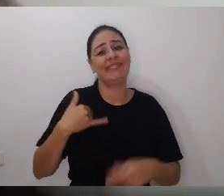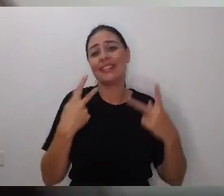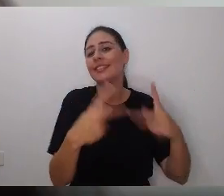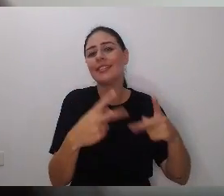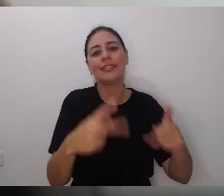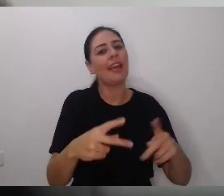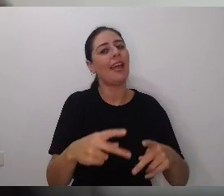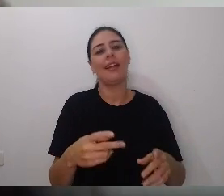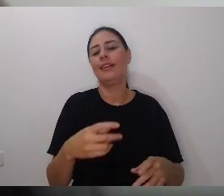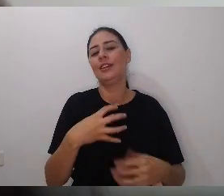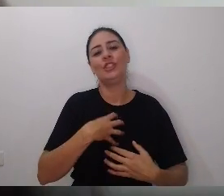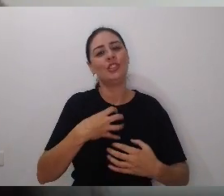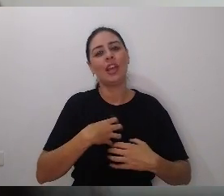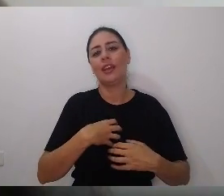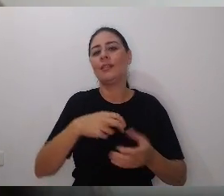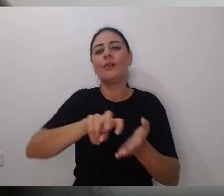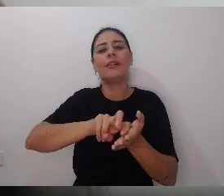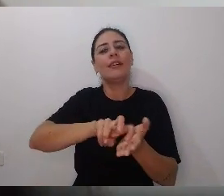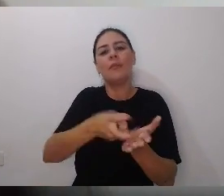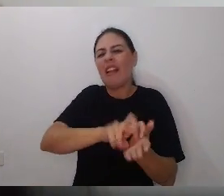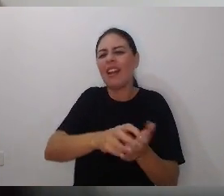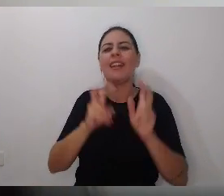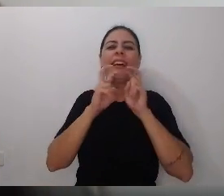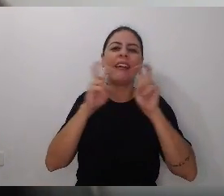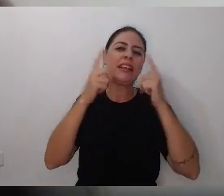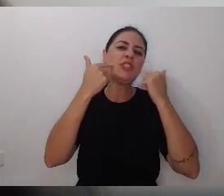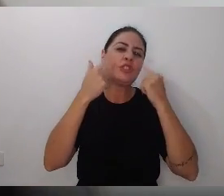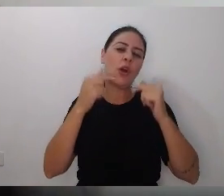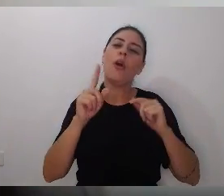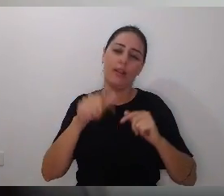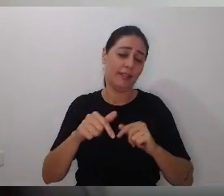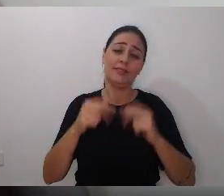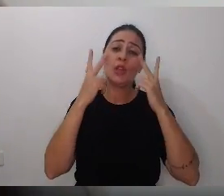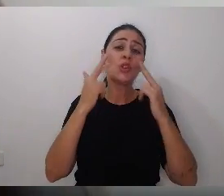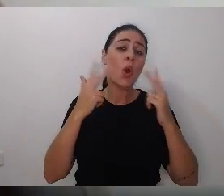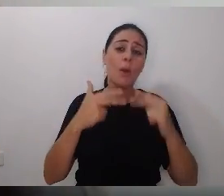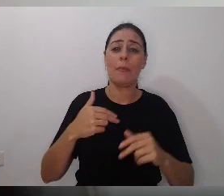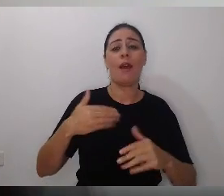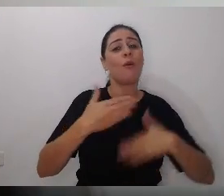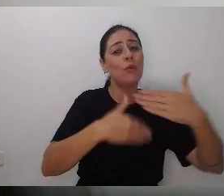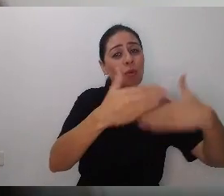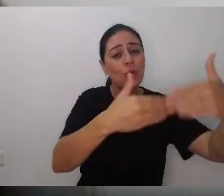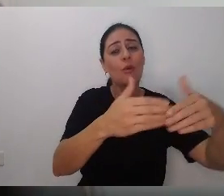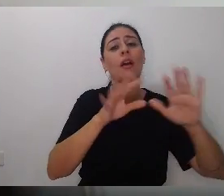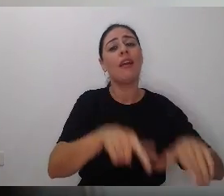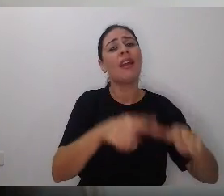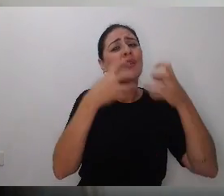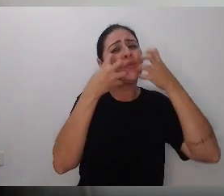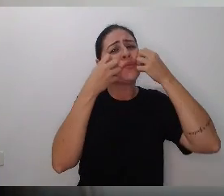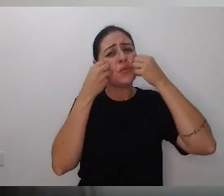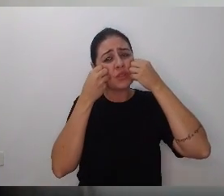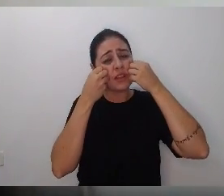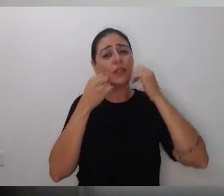Bom, dependendo da idade que a criança tiver, vai ter o espernear, e o chorar, e o sapatear, independente da forma como